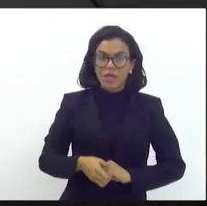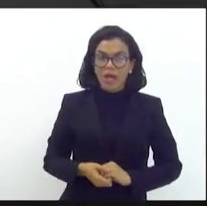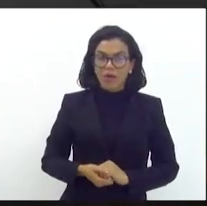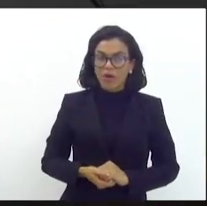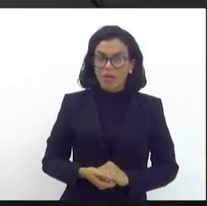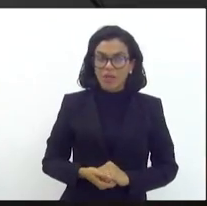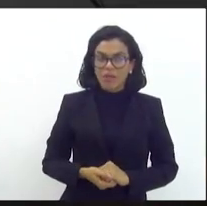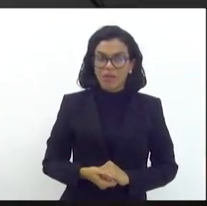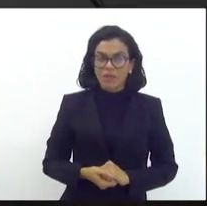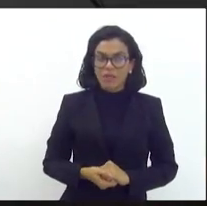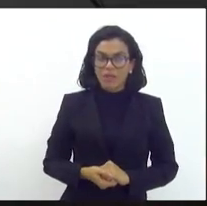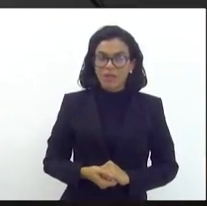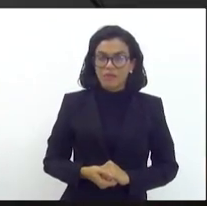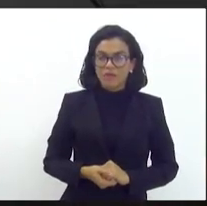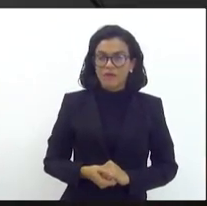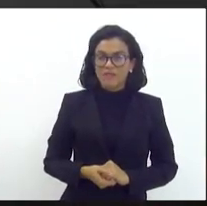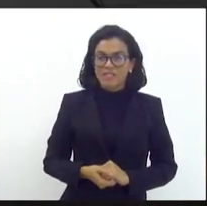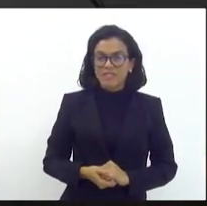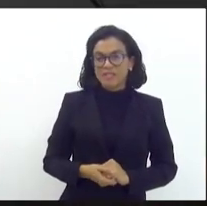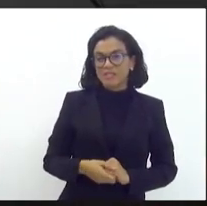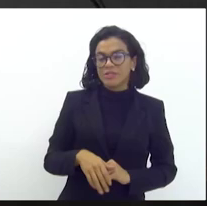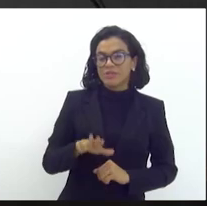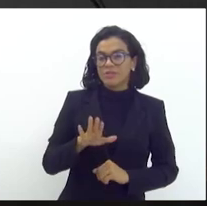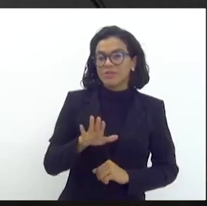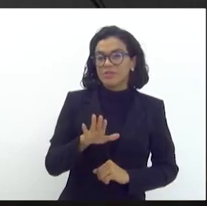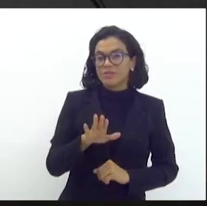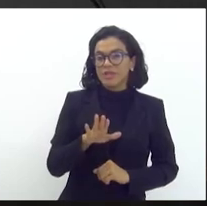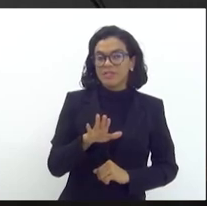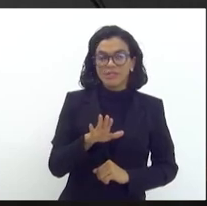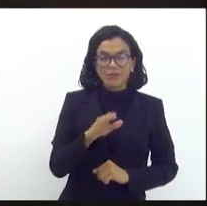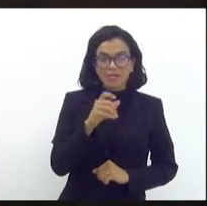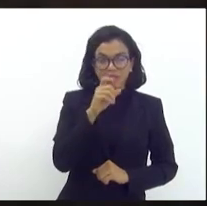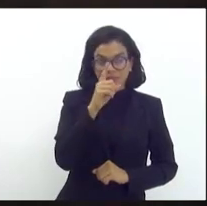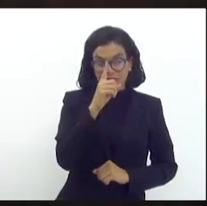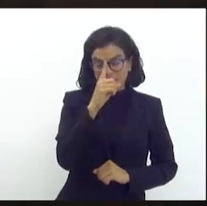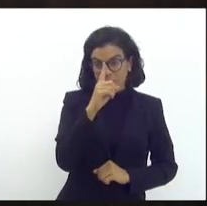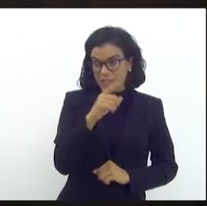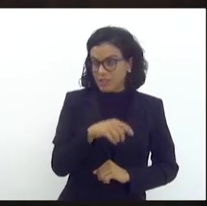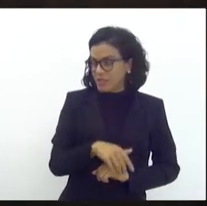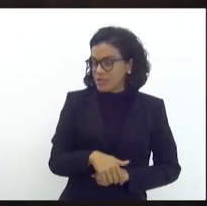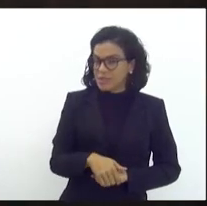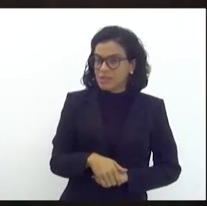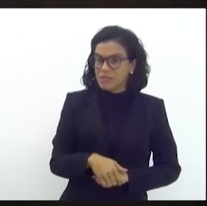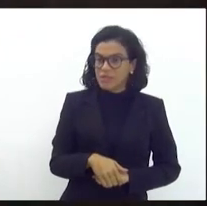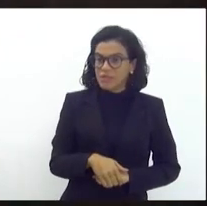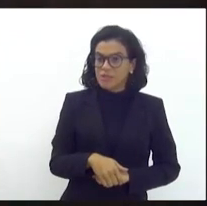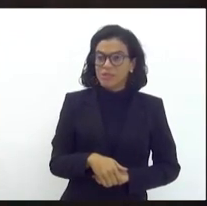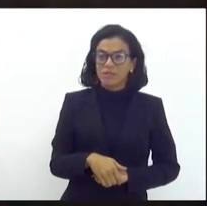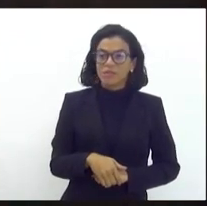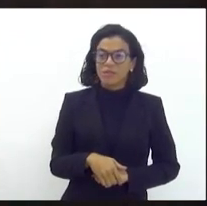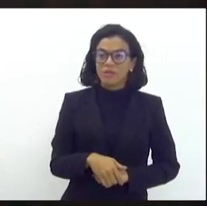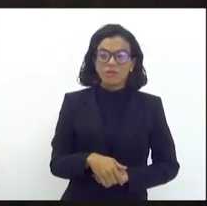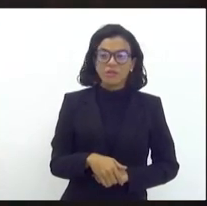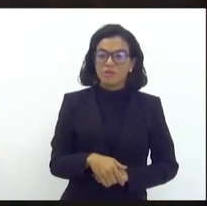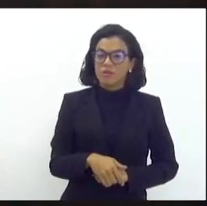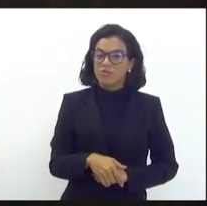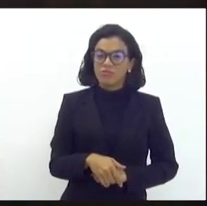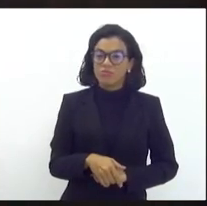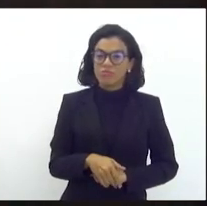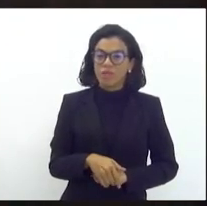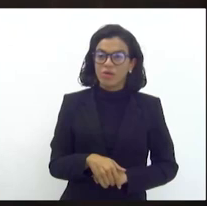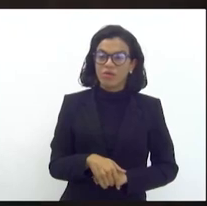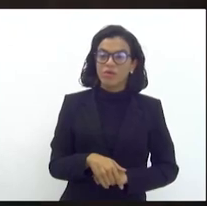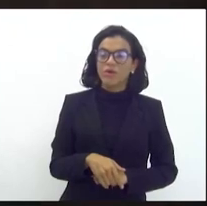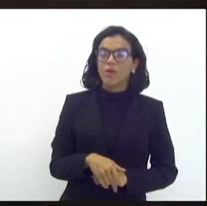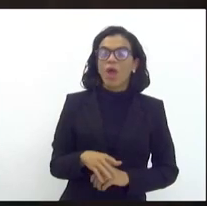passo a palavra para o Alexandre encerrar esse primeiro modo Obrigado André nosso Presidente aqui é você que